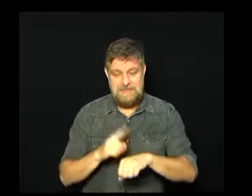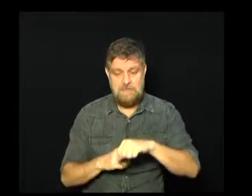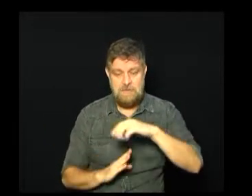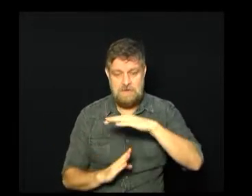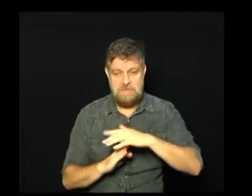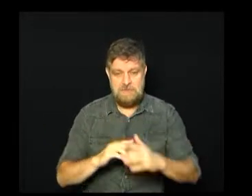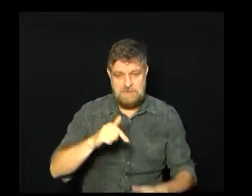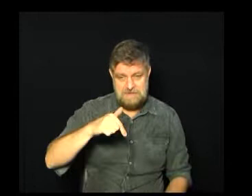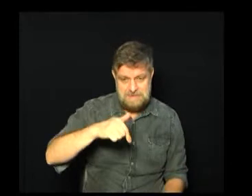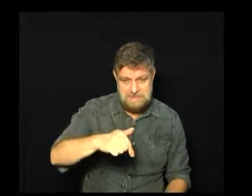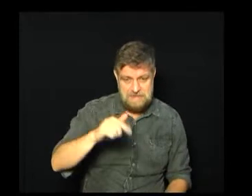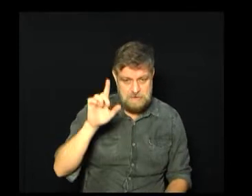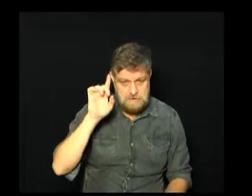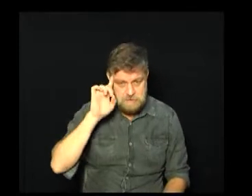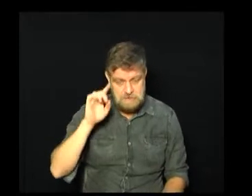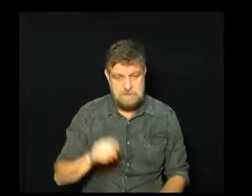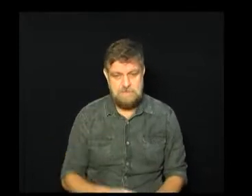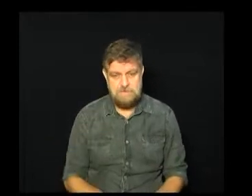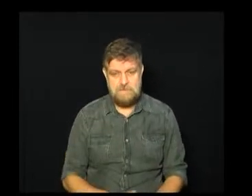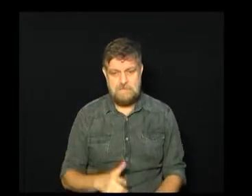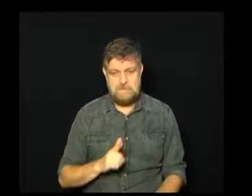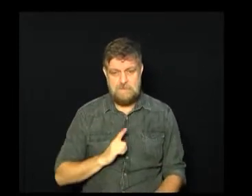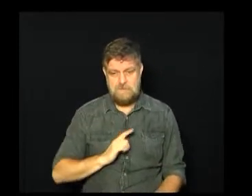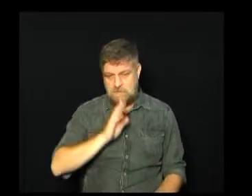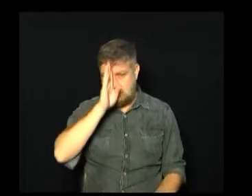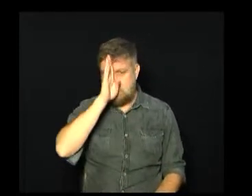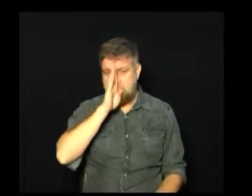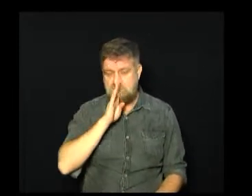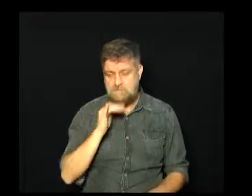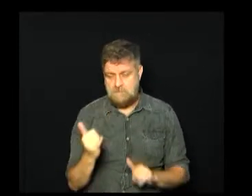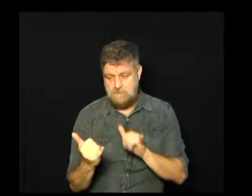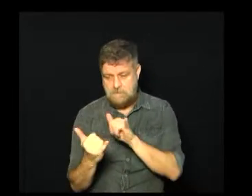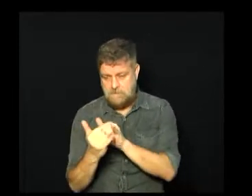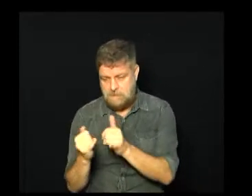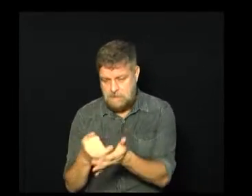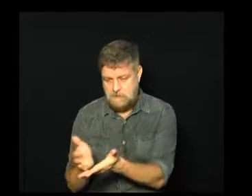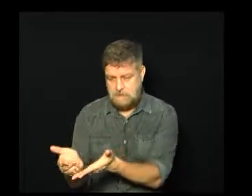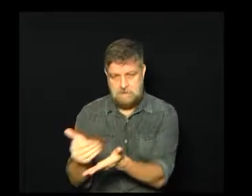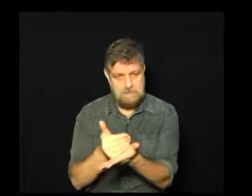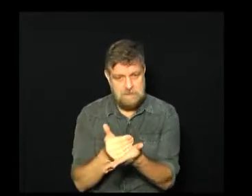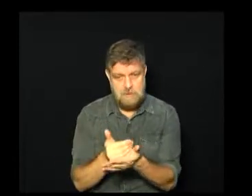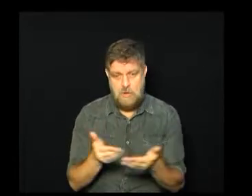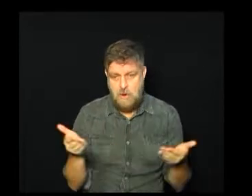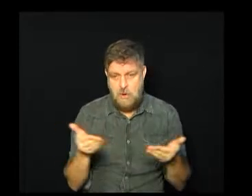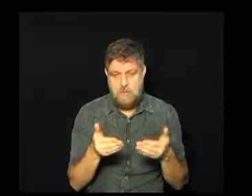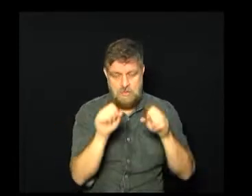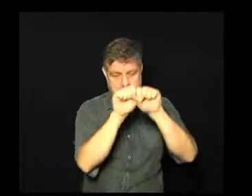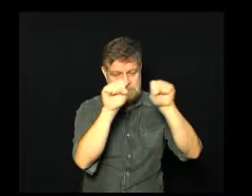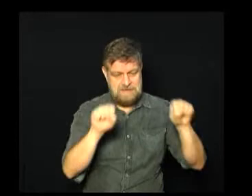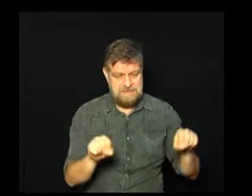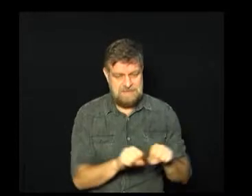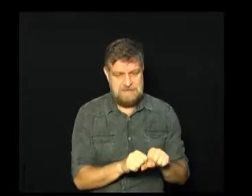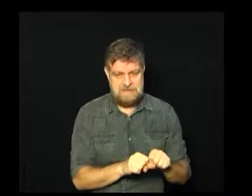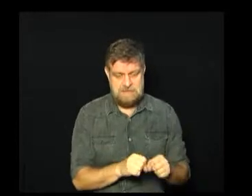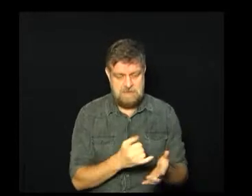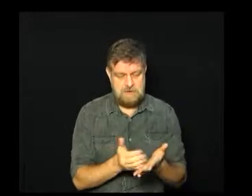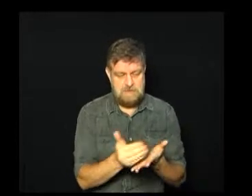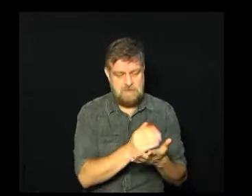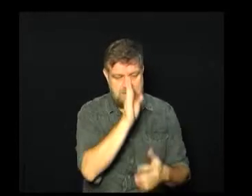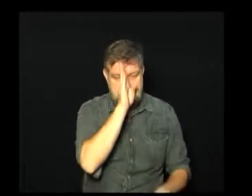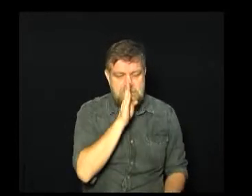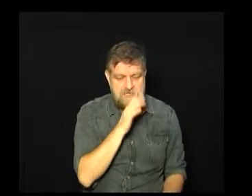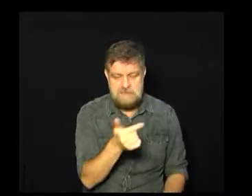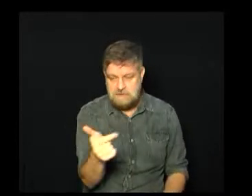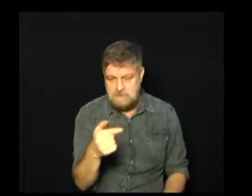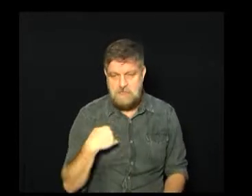A questão da isenção, que é bem interessante. Hoje não há isenção, né, não há um sistema de incentivo, e nós aqui estamos propondo